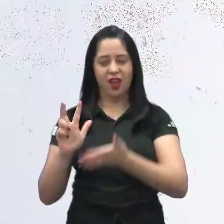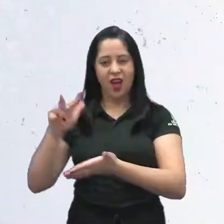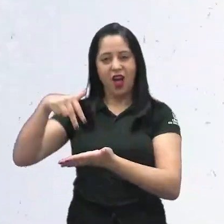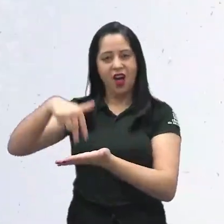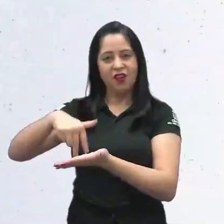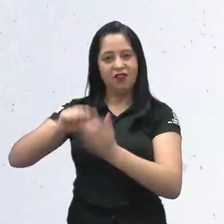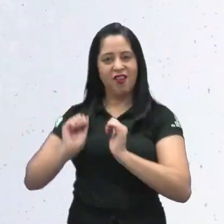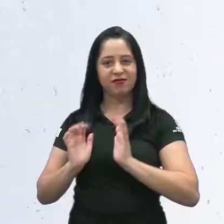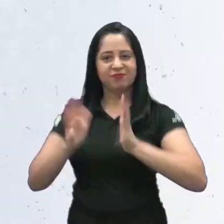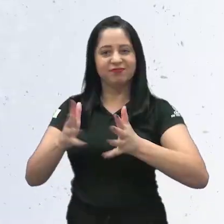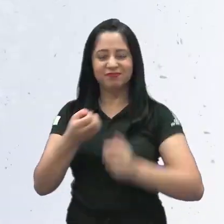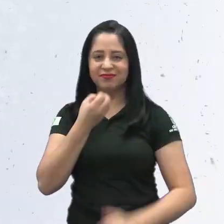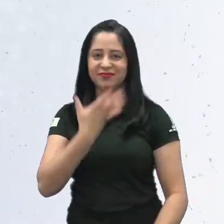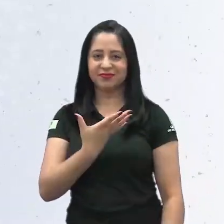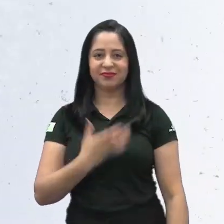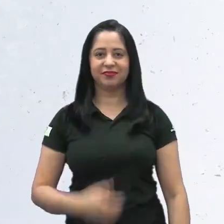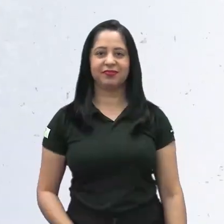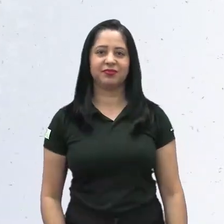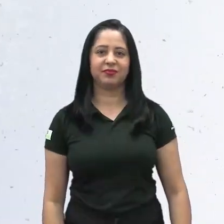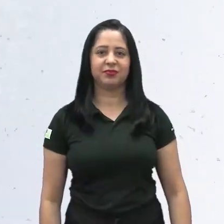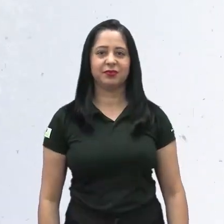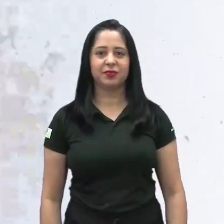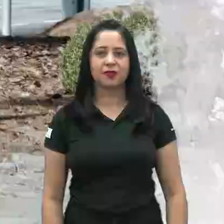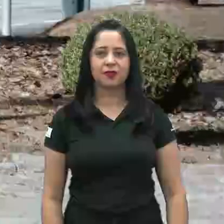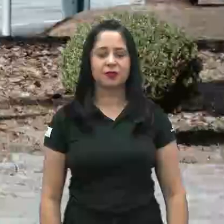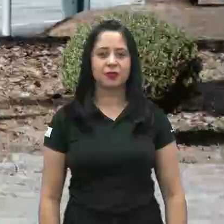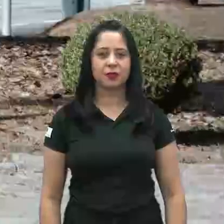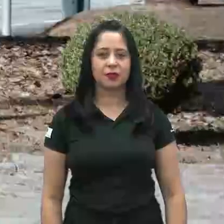social. vozes do bem.